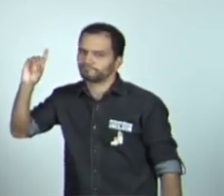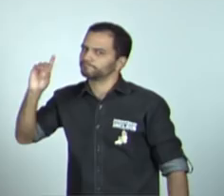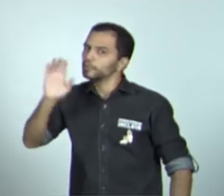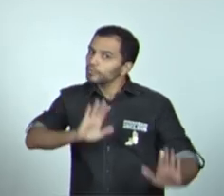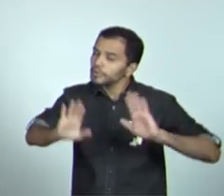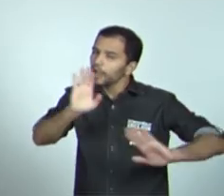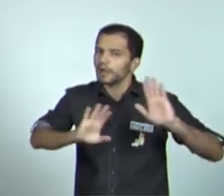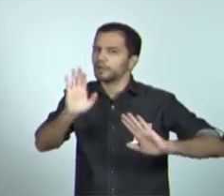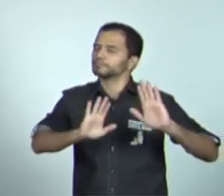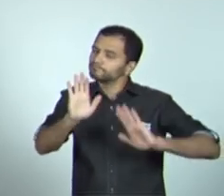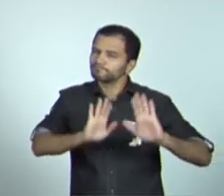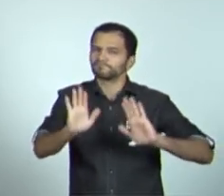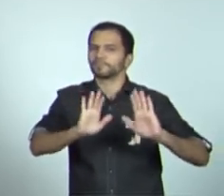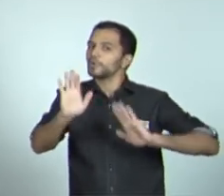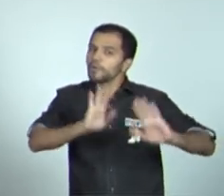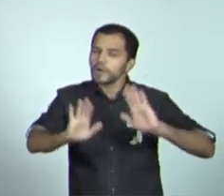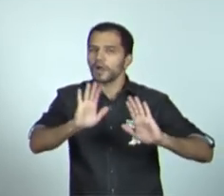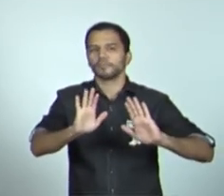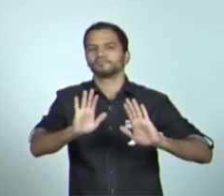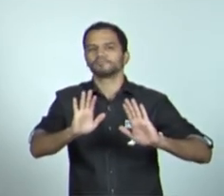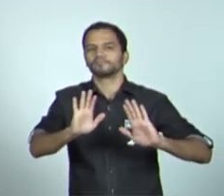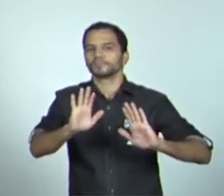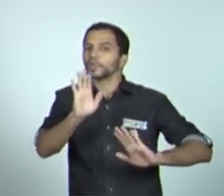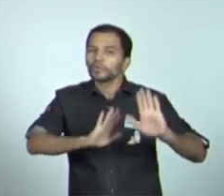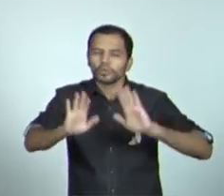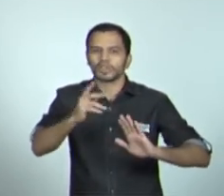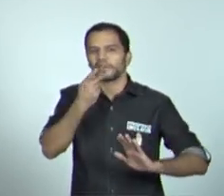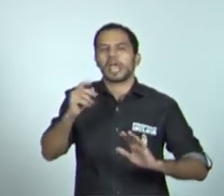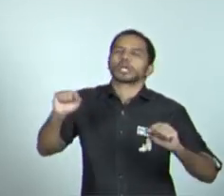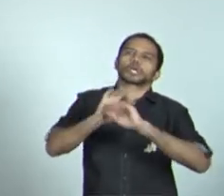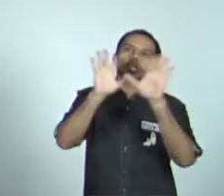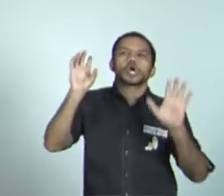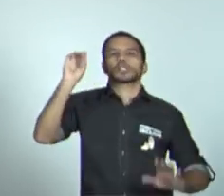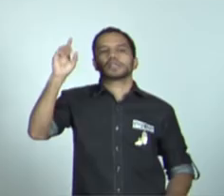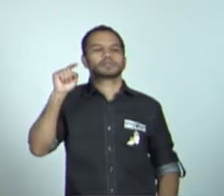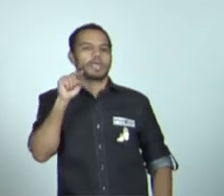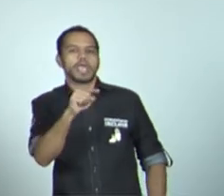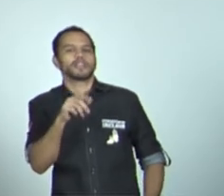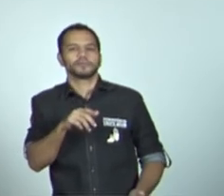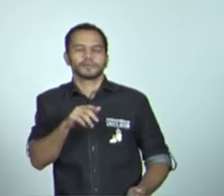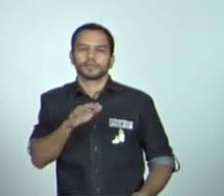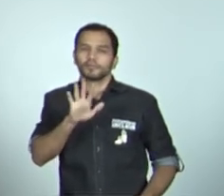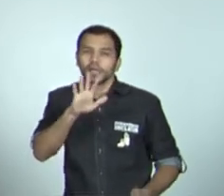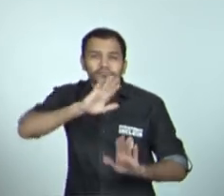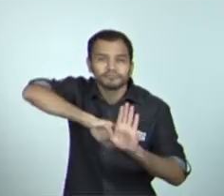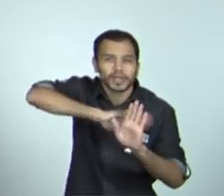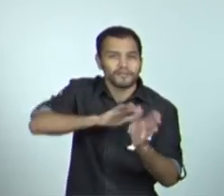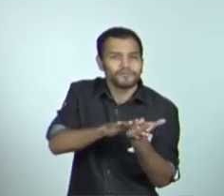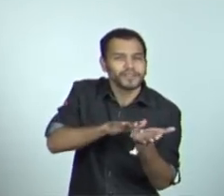e para de se enganar pode se enganar pode dar glória a deus e aleluia por gente que tá fingindo